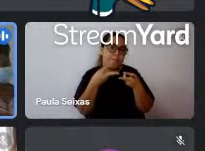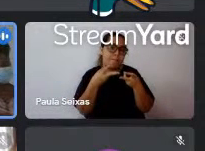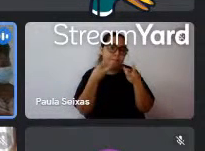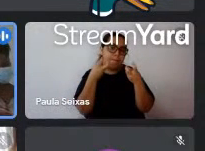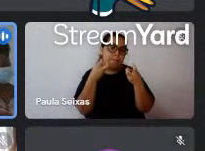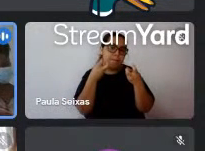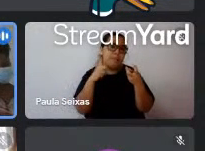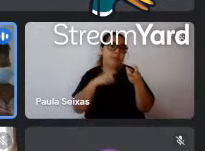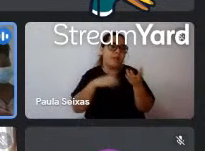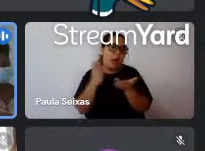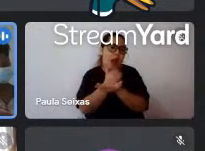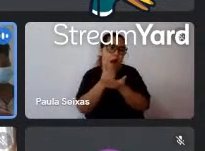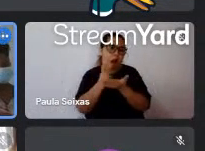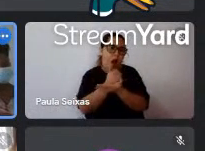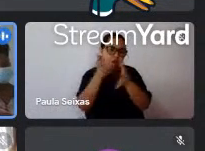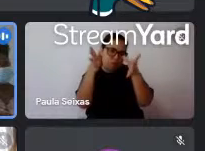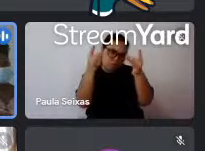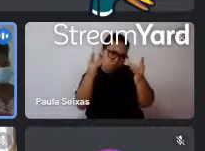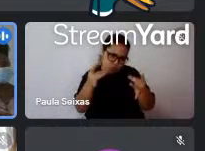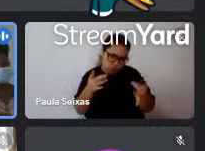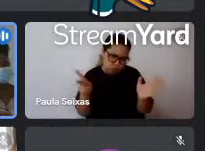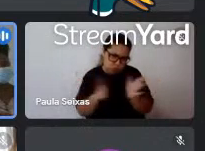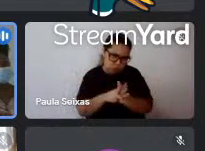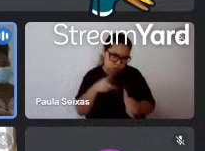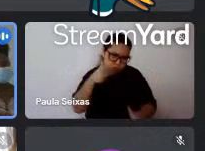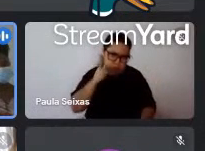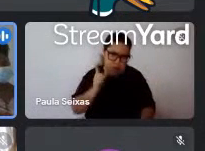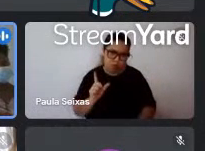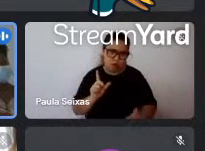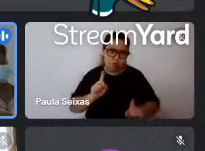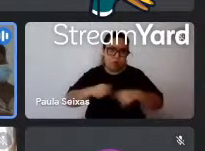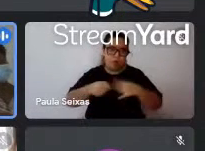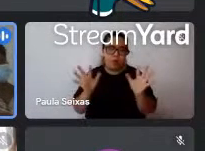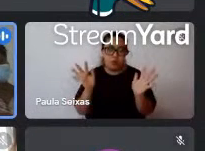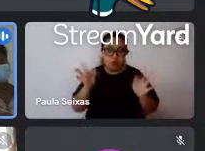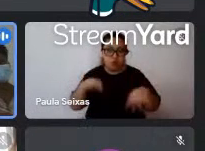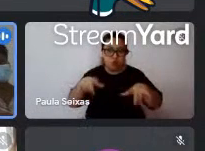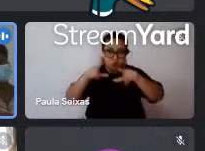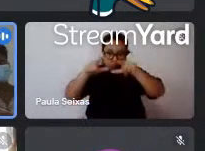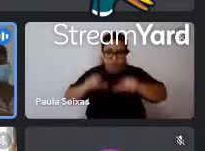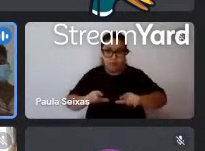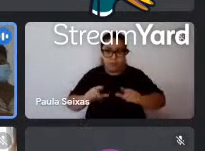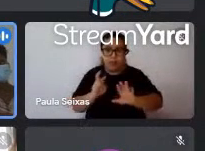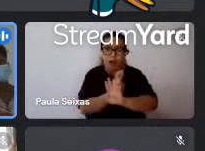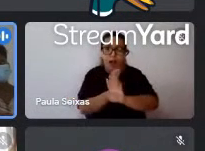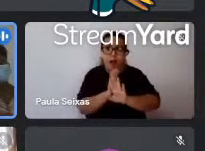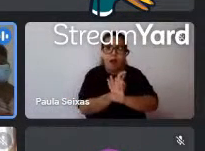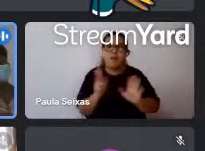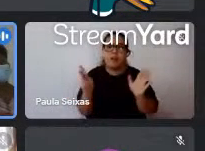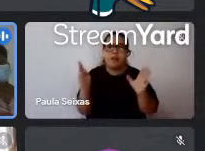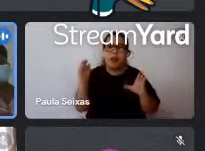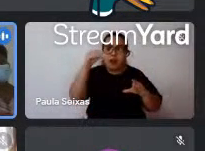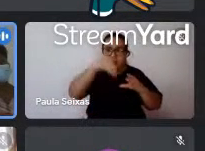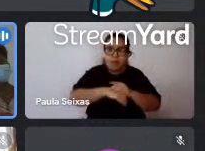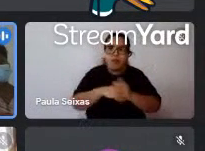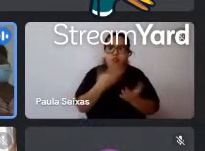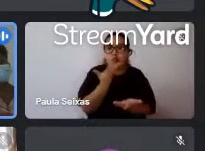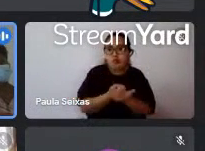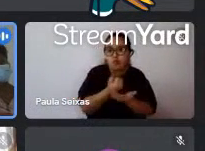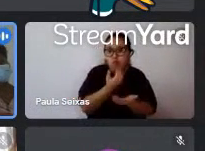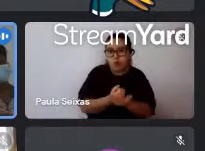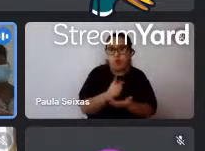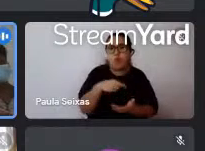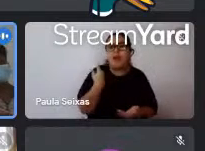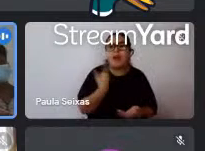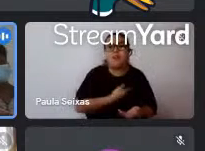alguma especificidade da língua. E, por fim, abaixo, nós colocamos a referência do trecho no software ELAN para que facilitasse a nossa